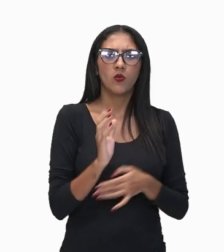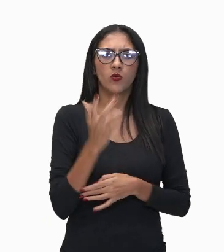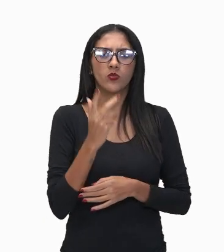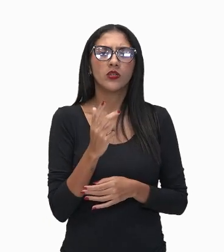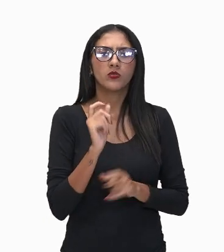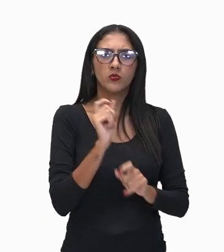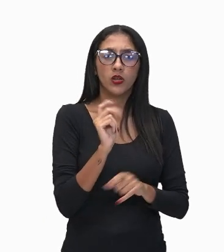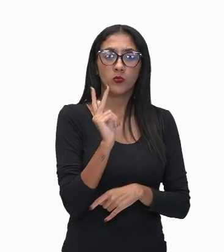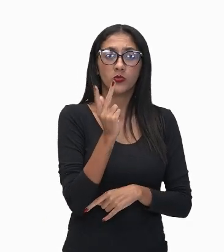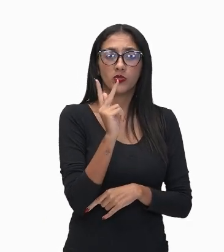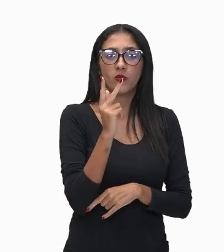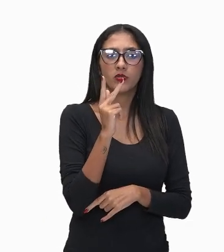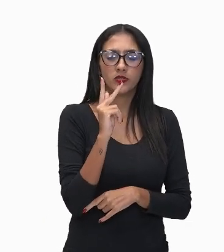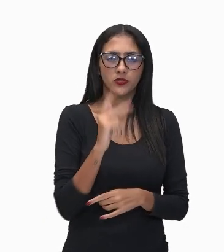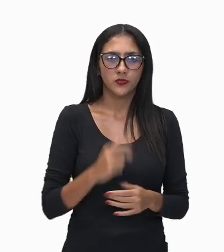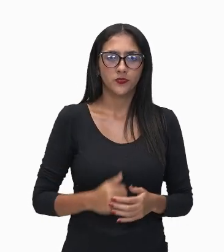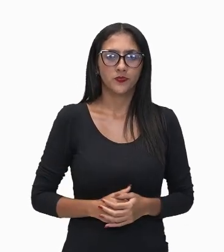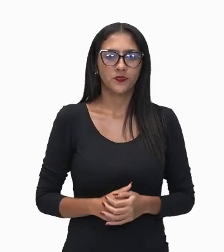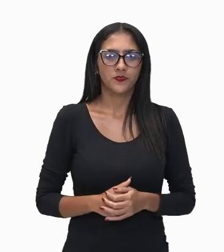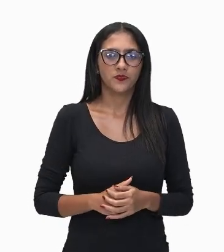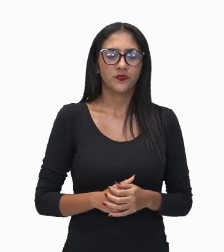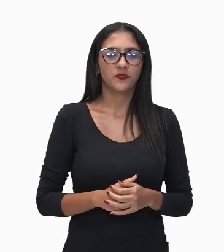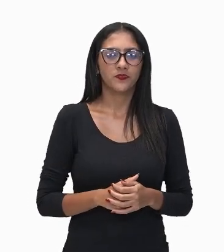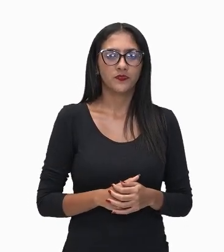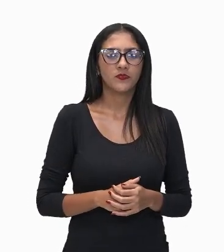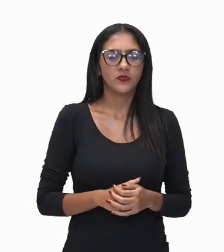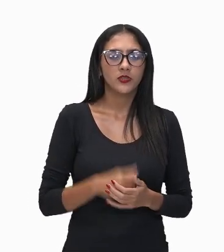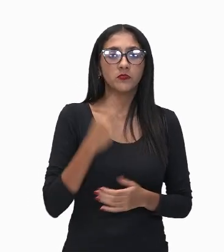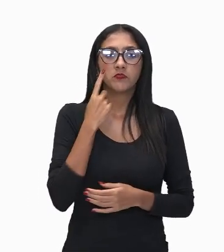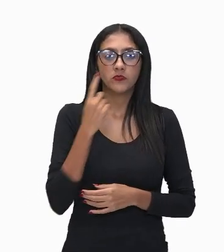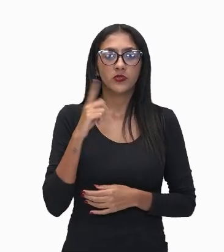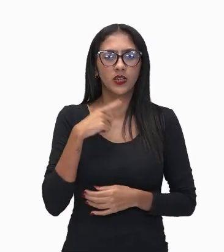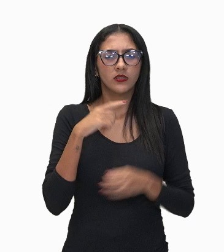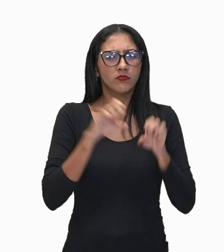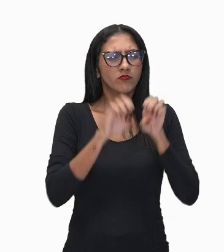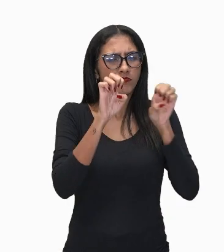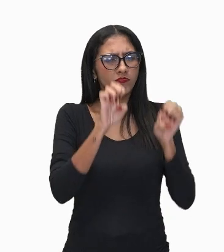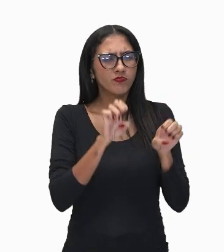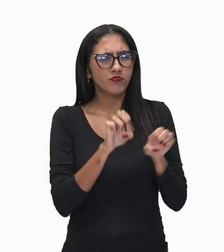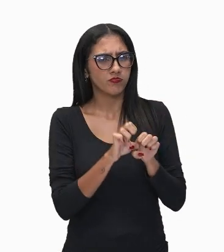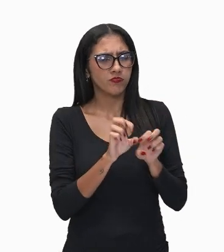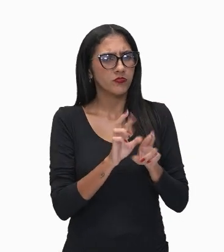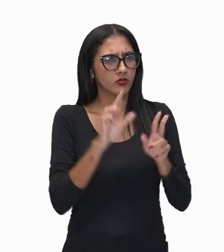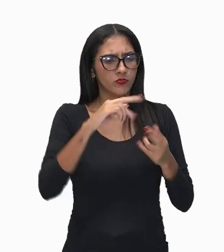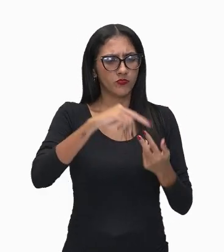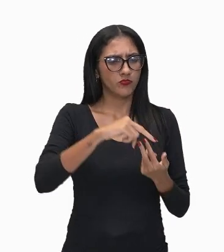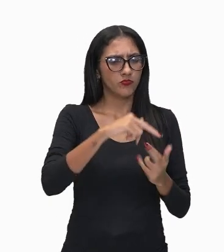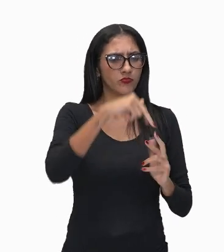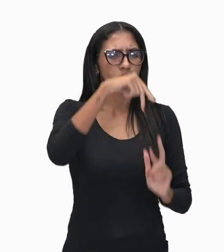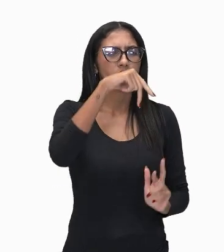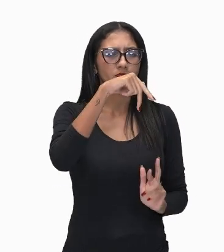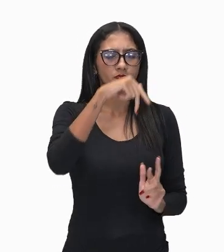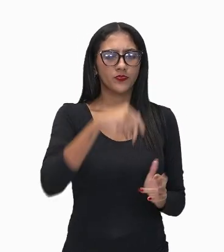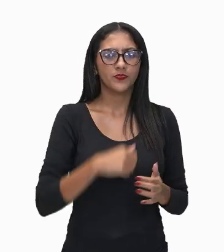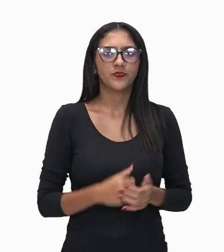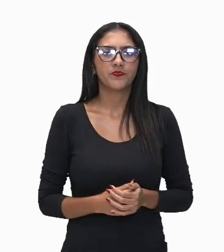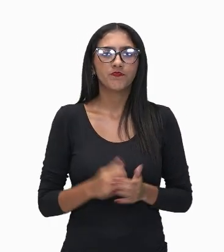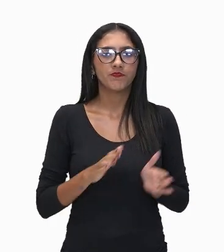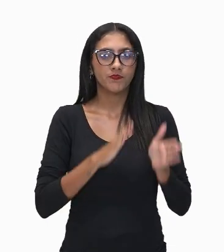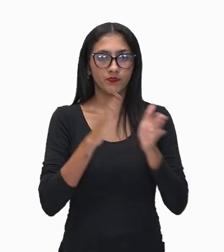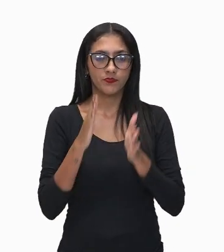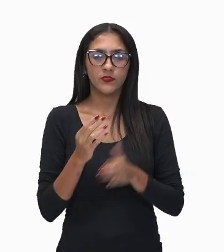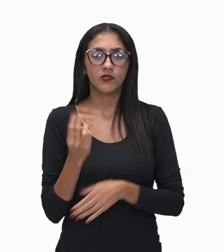hidrogênio. E elas são formadas e dão a ela uma forma helicoidal. Já na